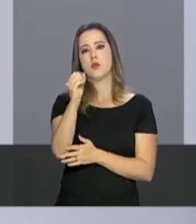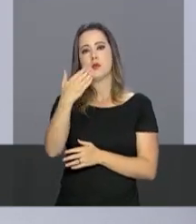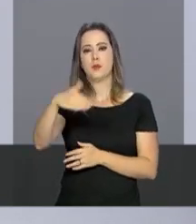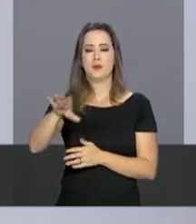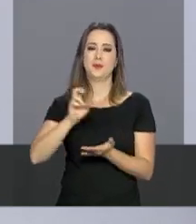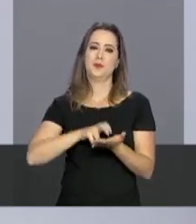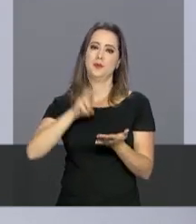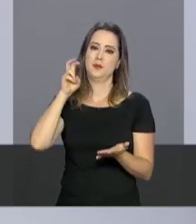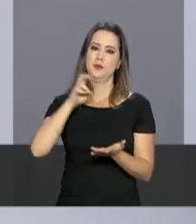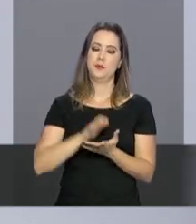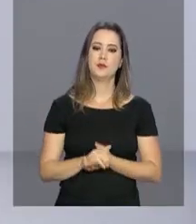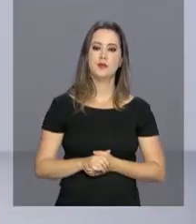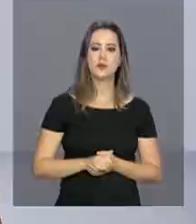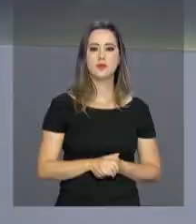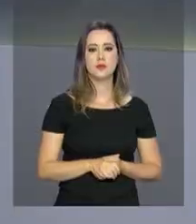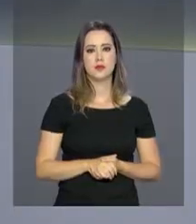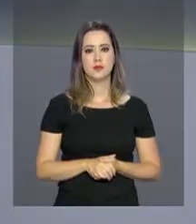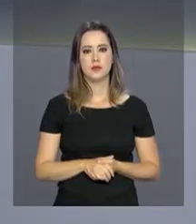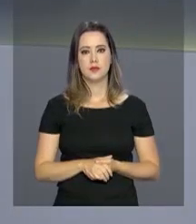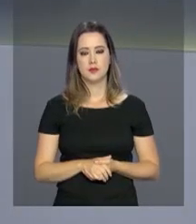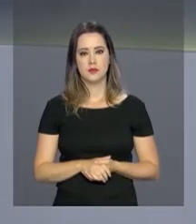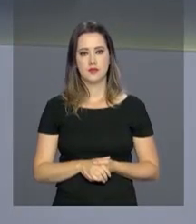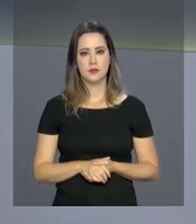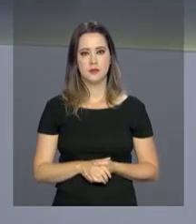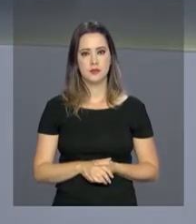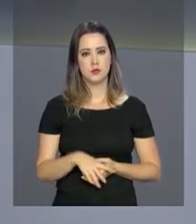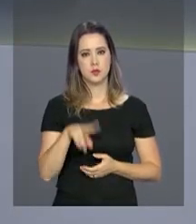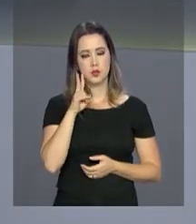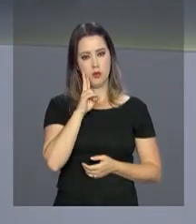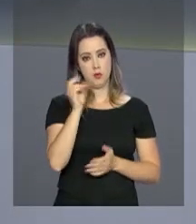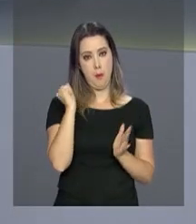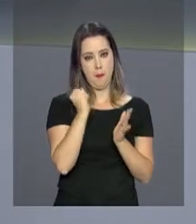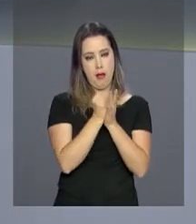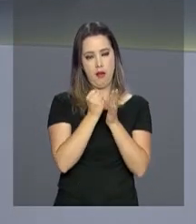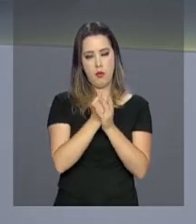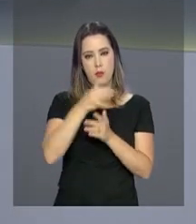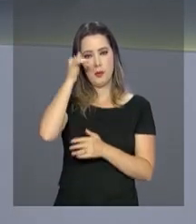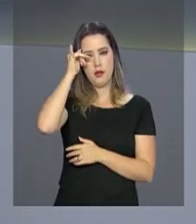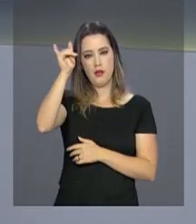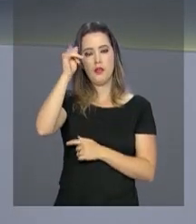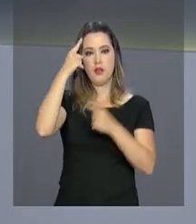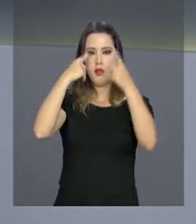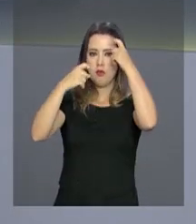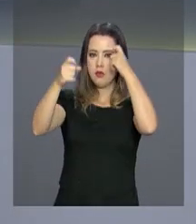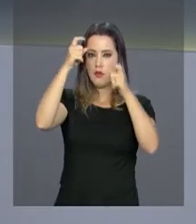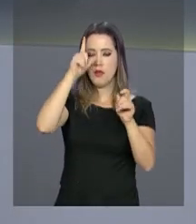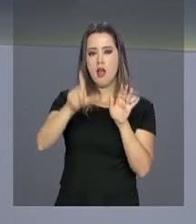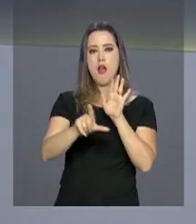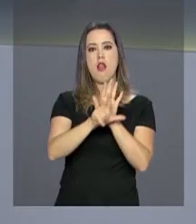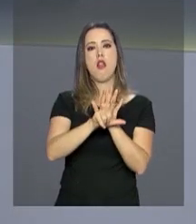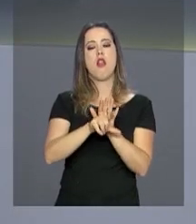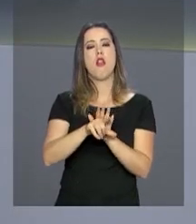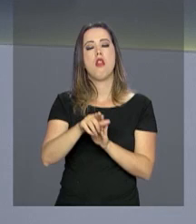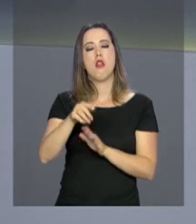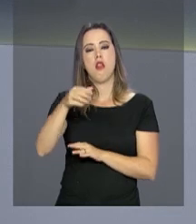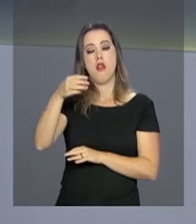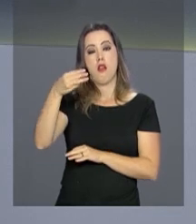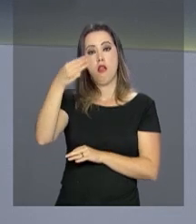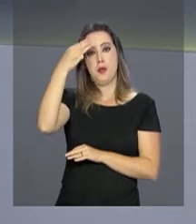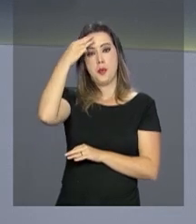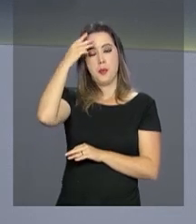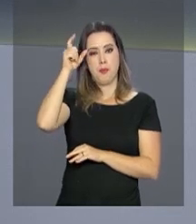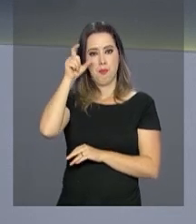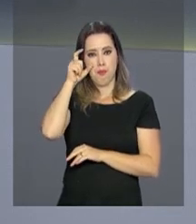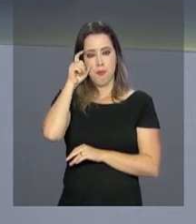das 8 e meia da manhã considerada um marco no combate à violência a lei maria da penha completa hoje